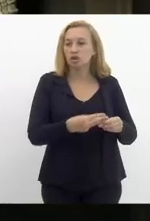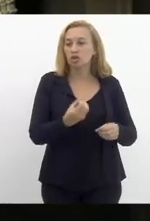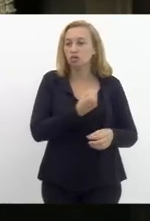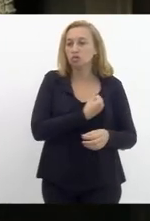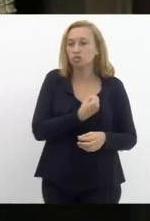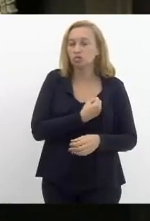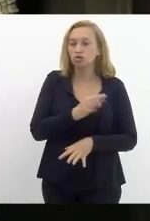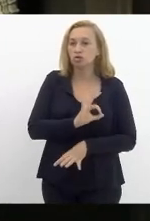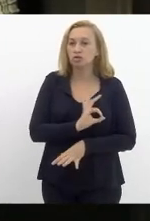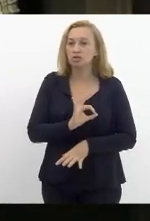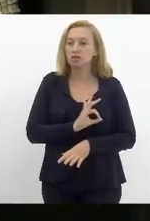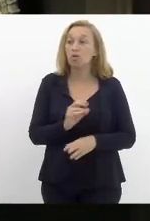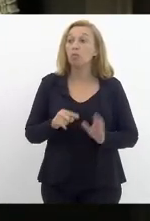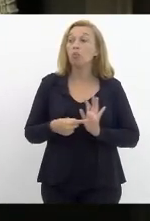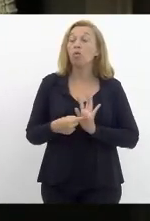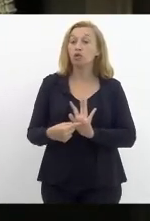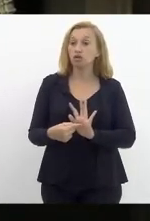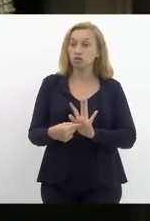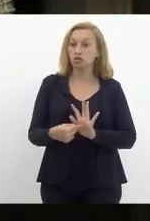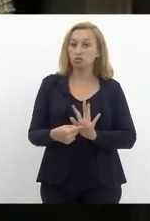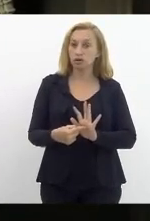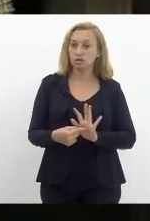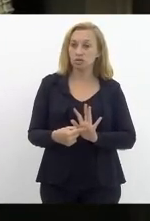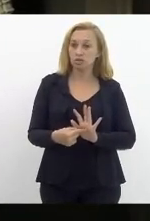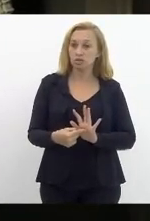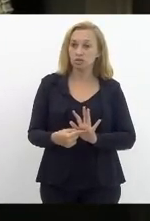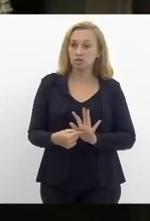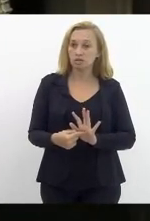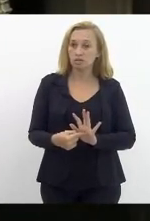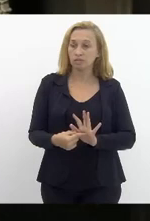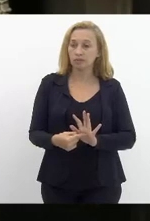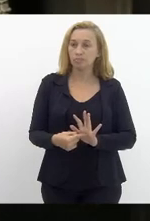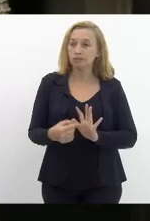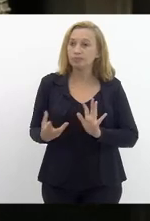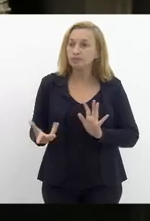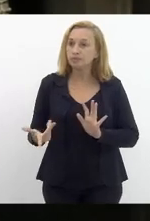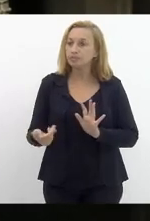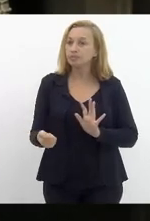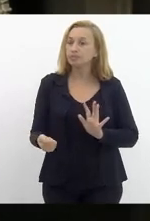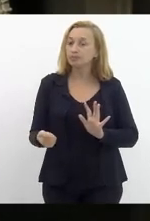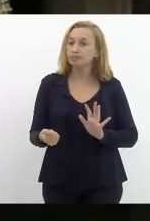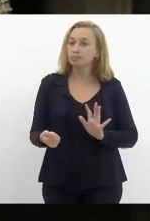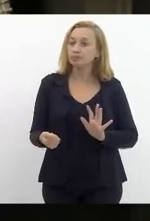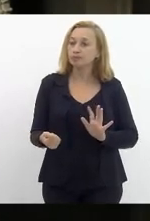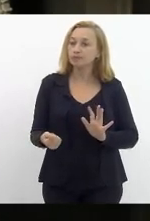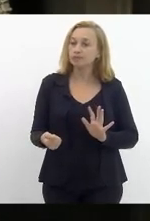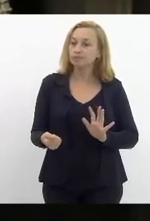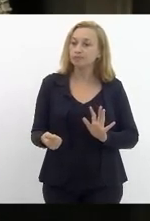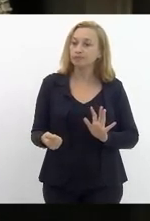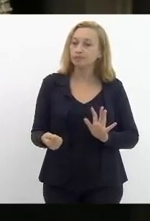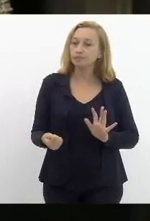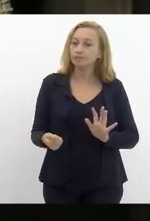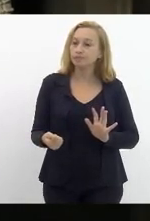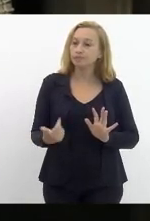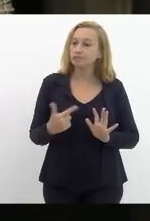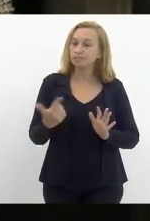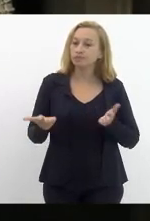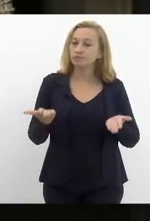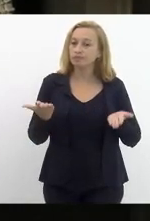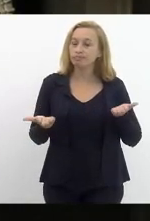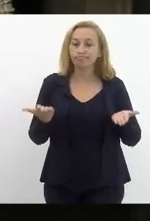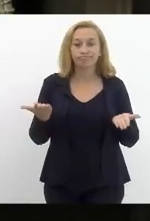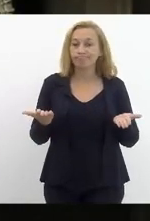hoje mostra essa condição e essa paridade que não tem balança para